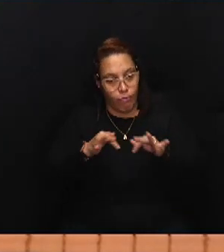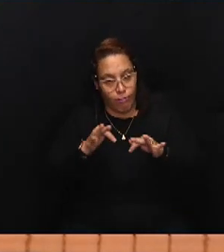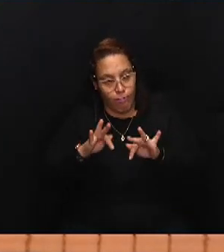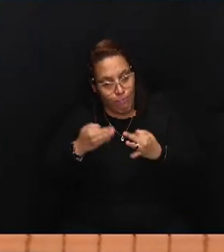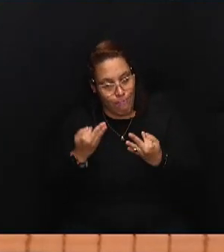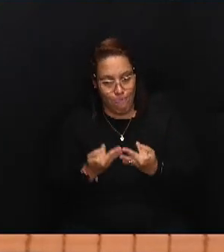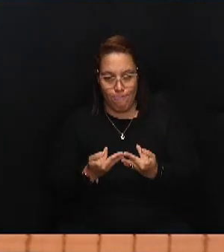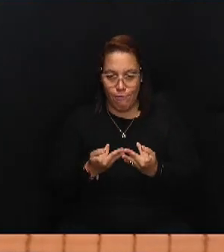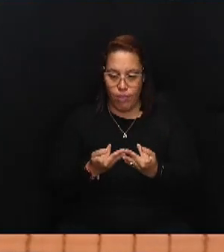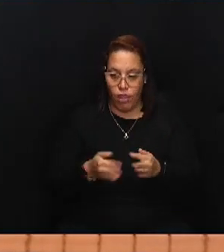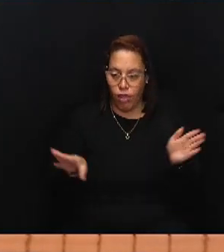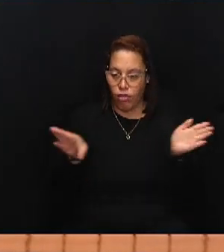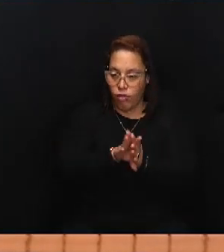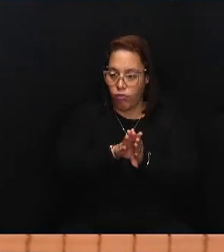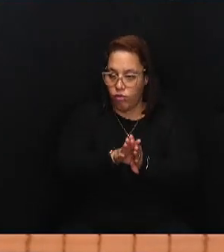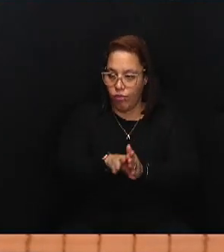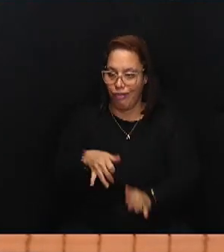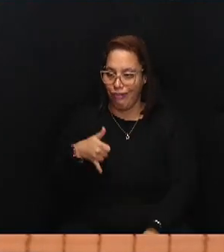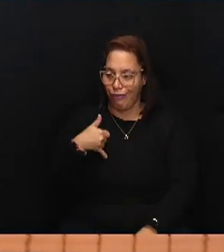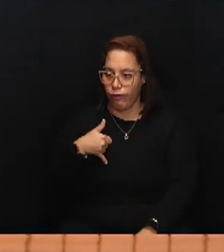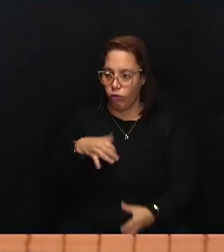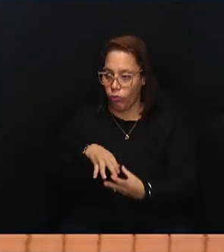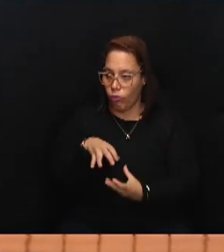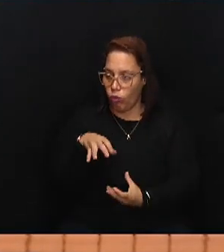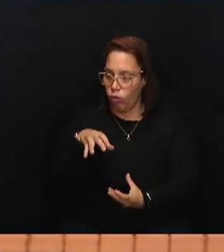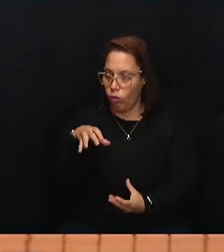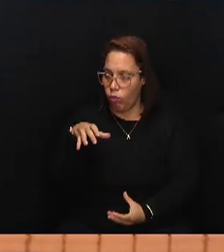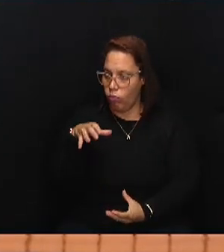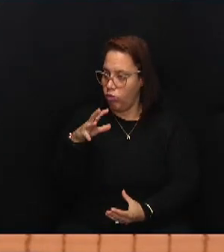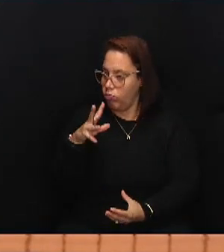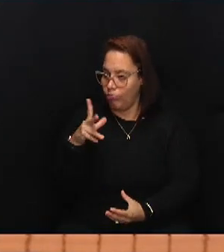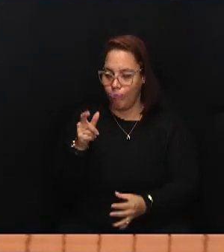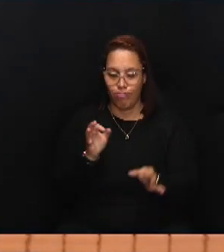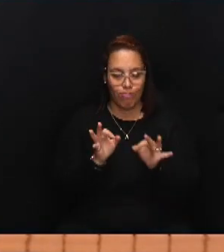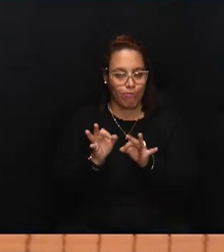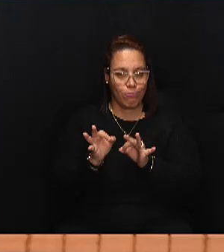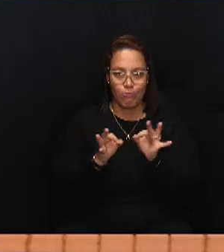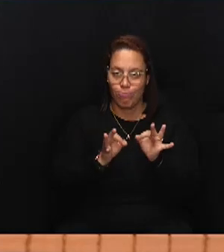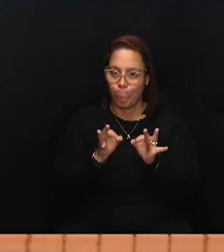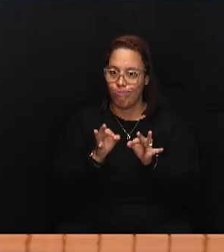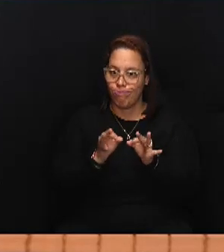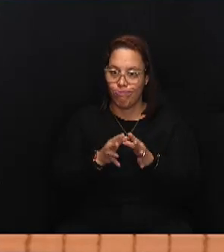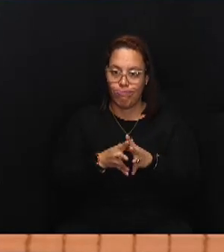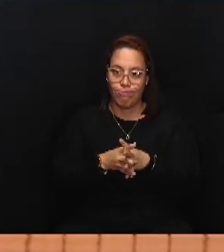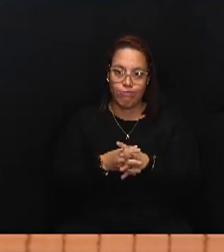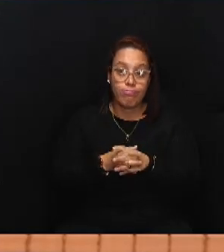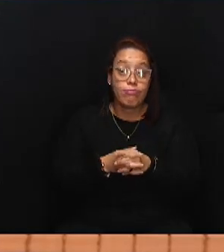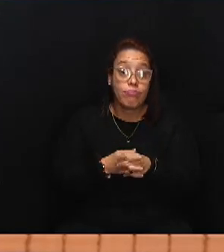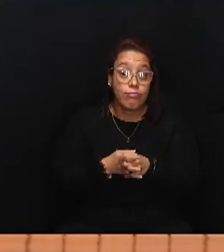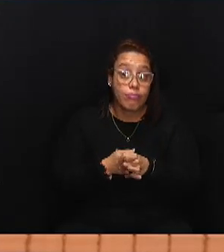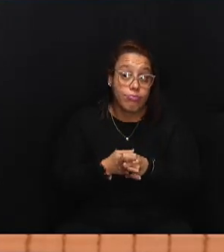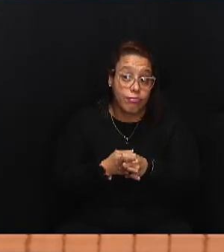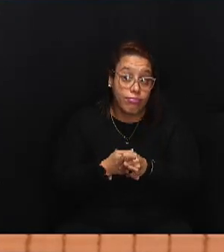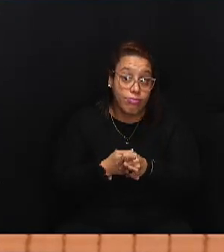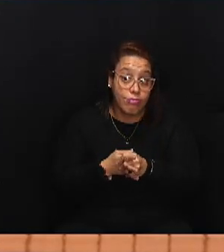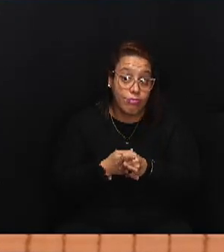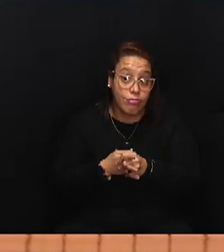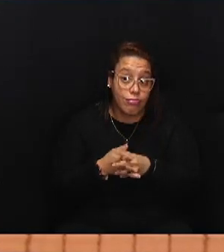arduamente. Aí você chega na sua velhice, porque não são todos que se prepararam, né? Nesse meio do caminho aí, muitas